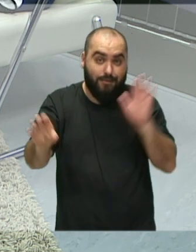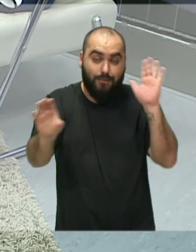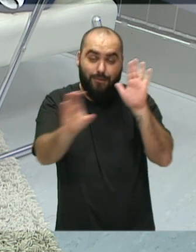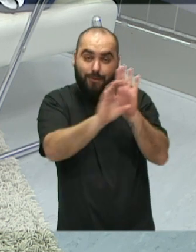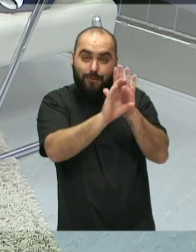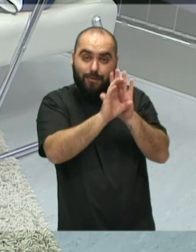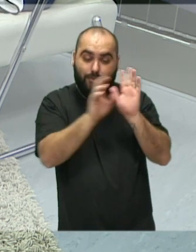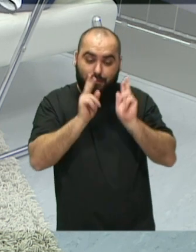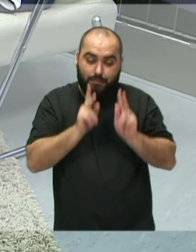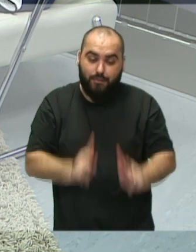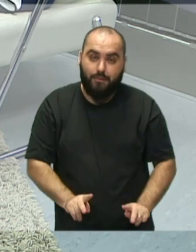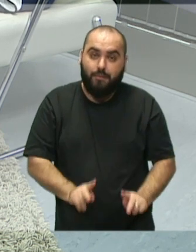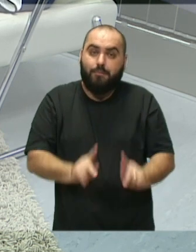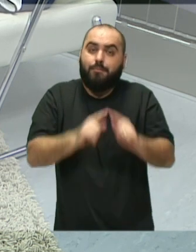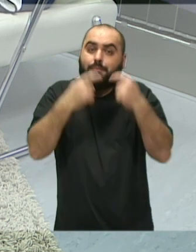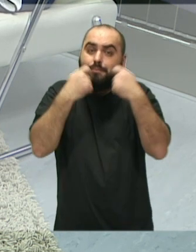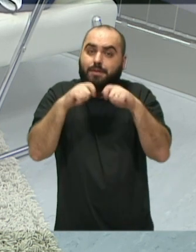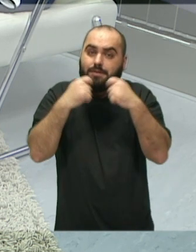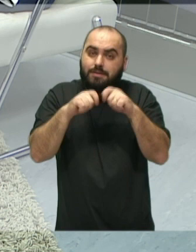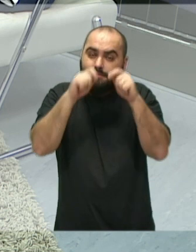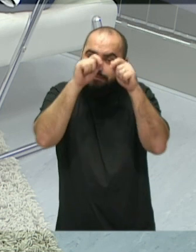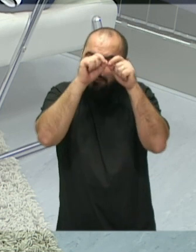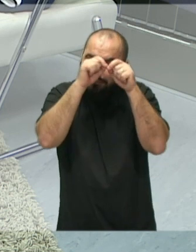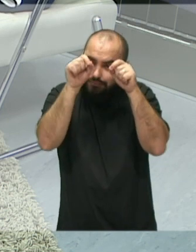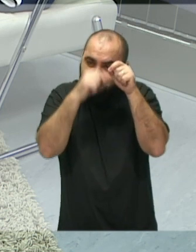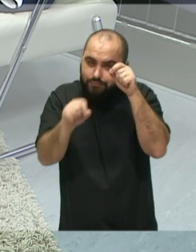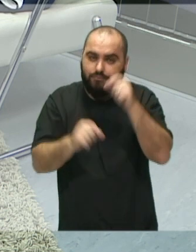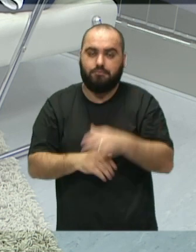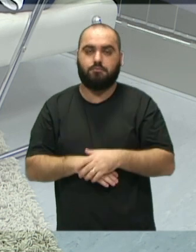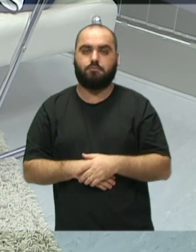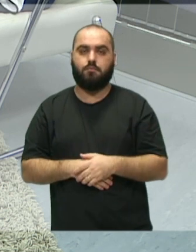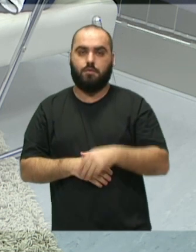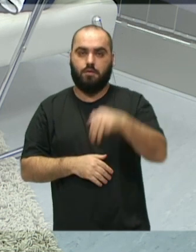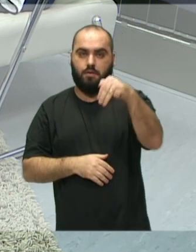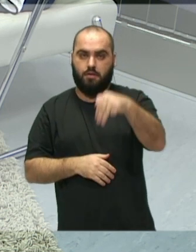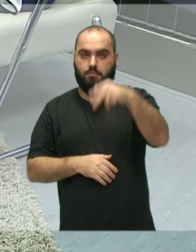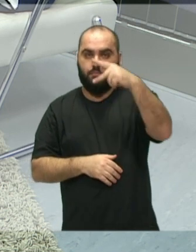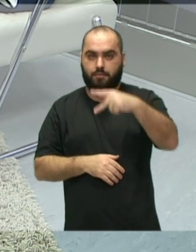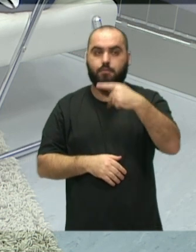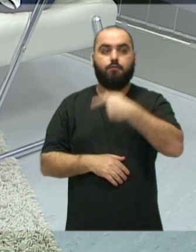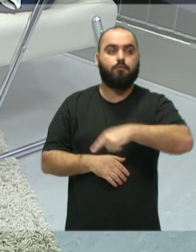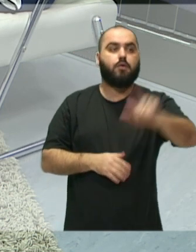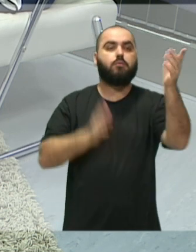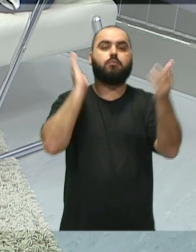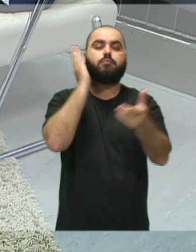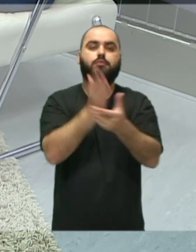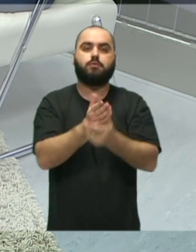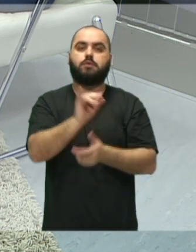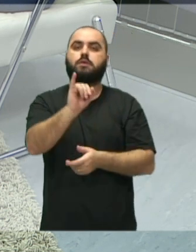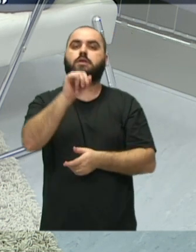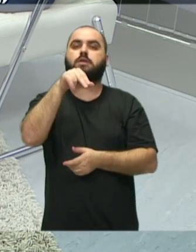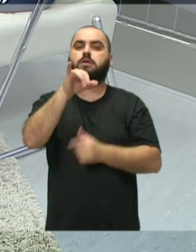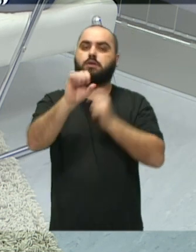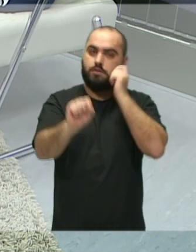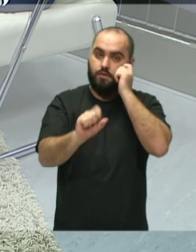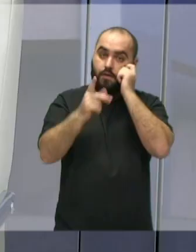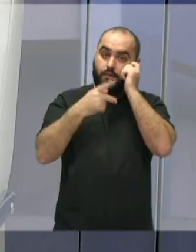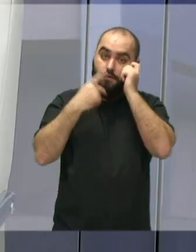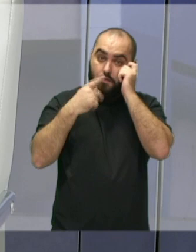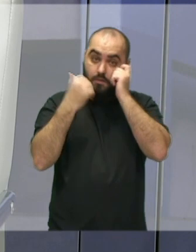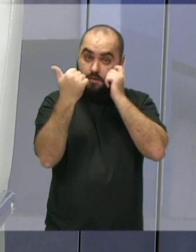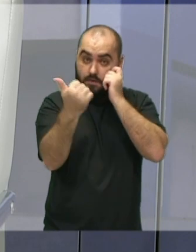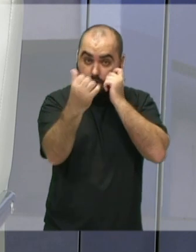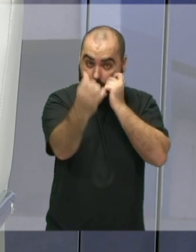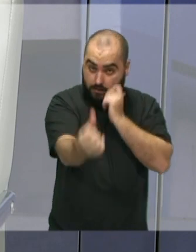A gente só precisa alinhar. O Ministério Público promoveu uma ação contra o INES porque ele mandou 16 casos